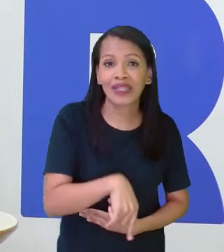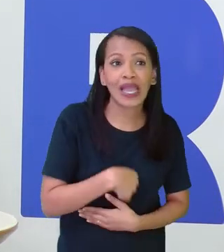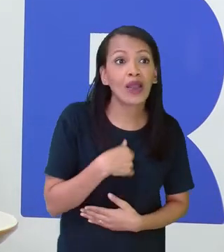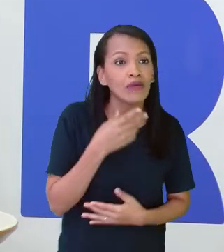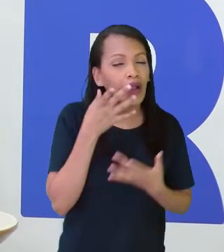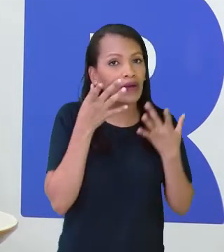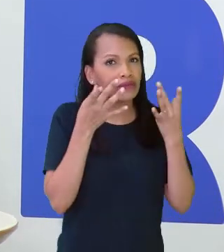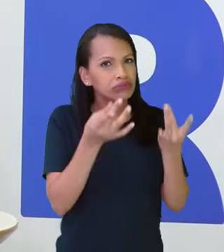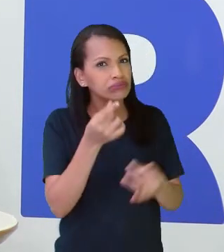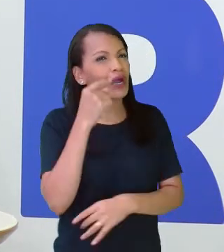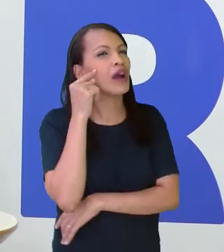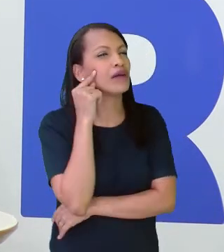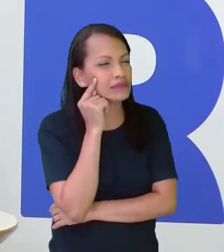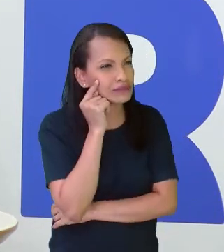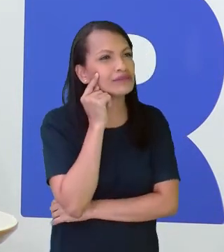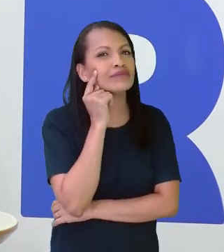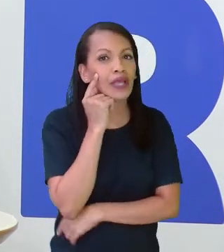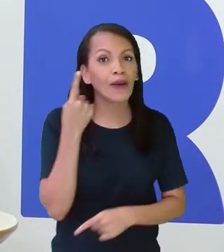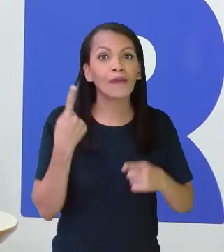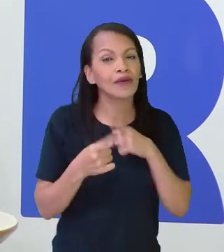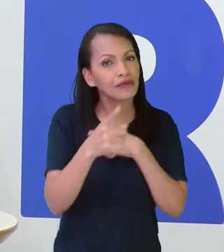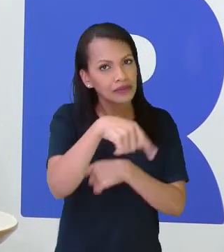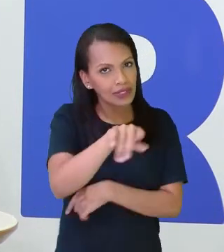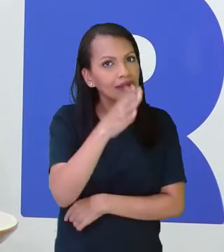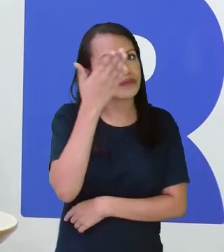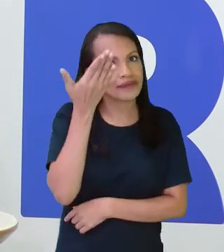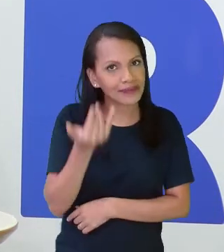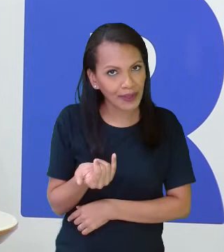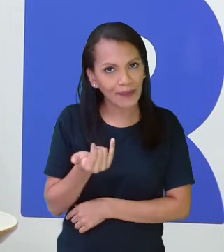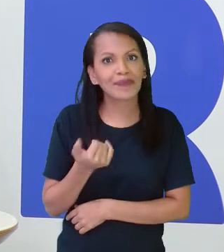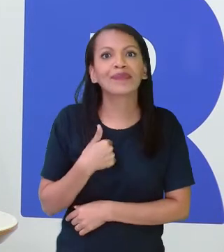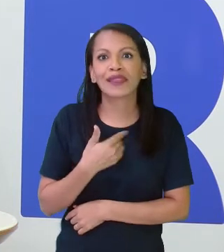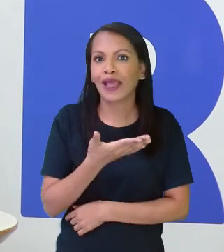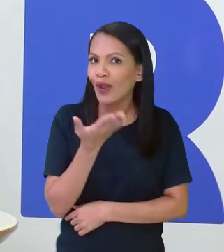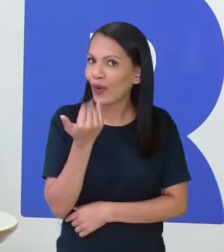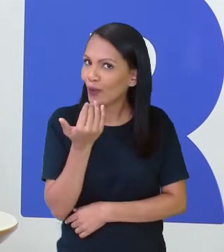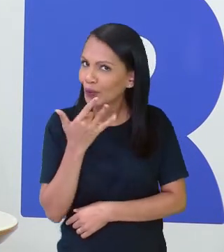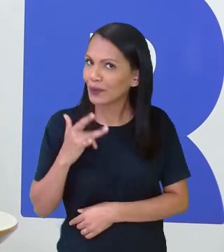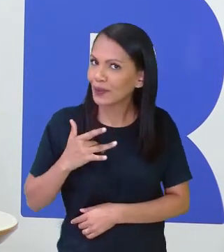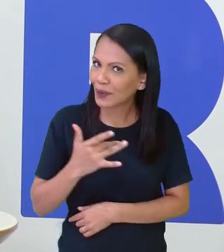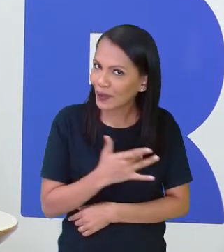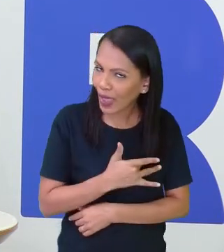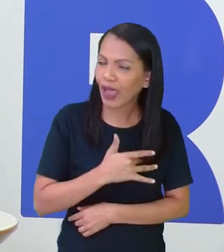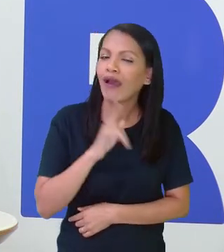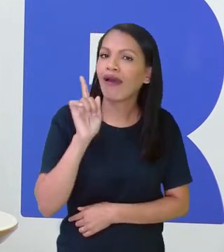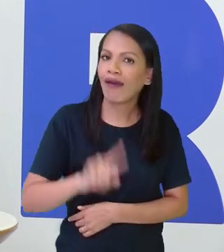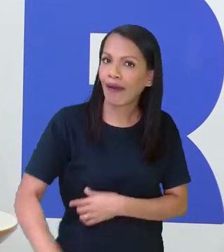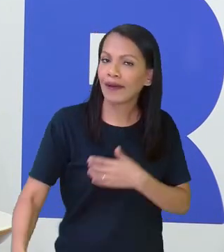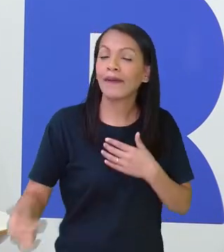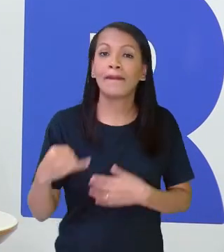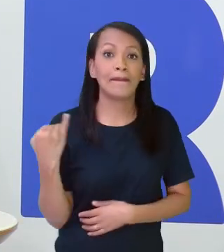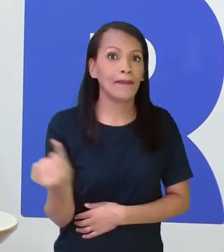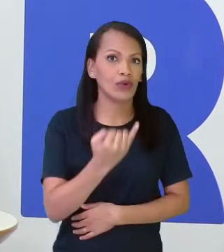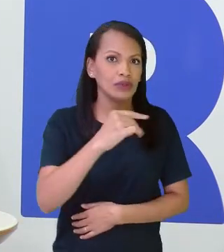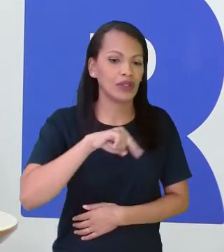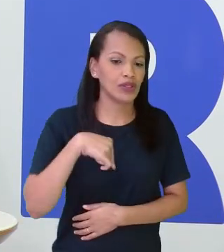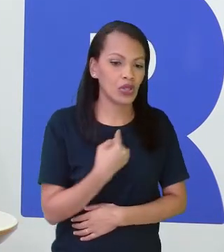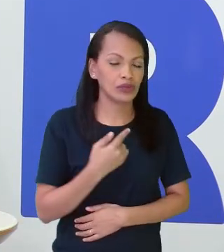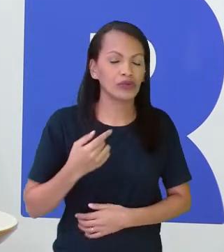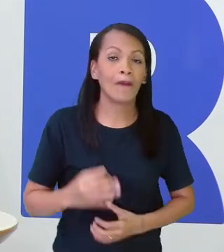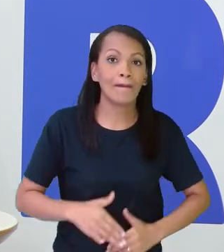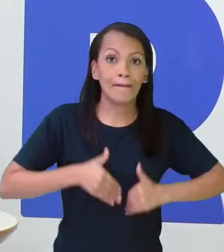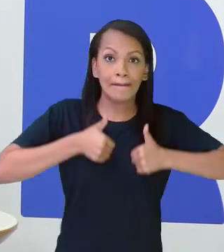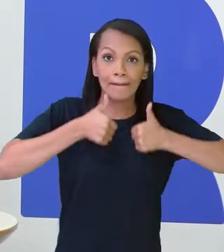muito atenta e vocês sabem, né, gente? Alimentação saudável é fundamental para o nosso